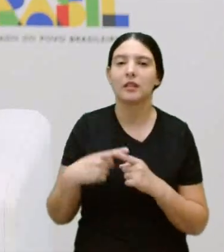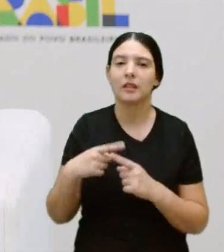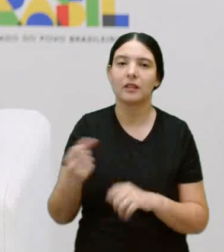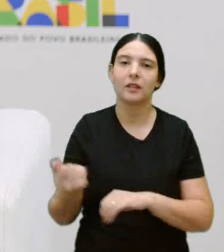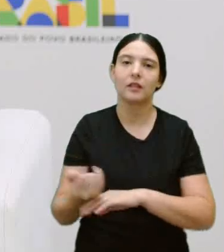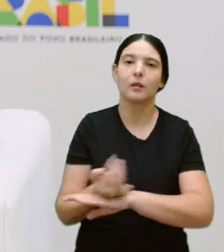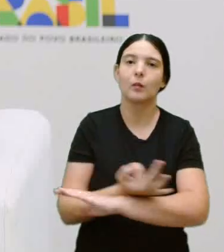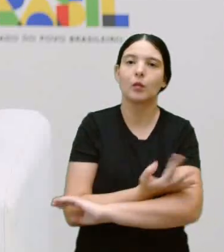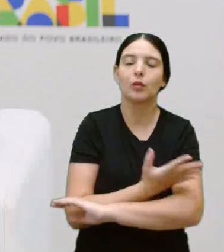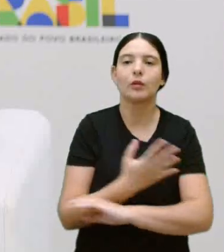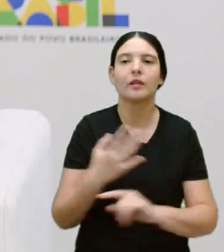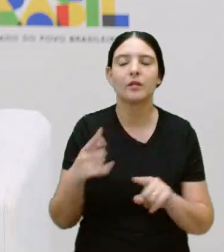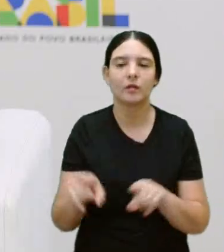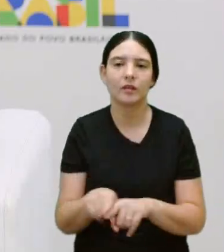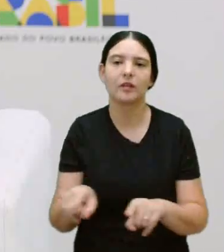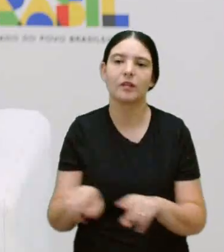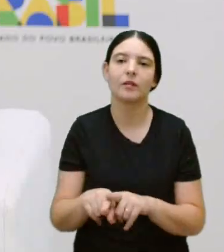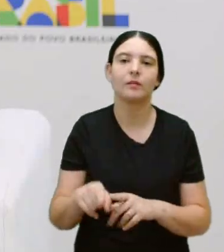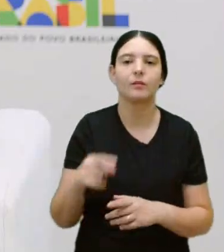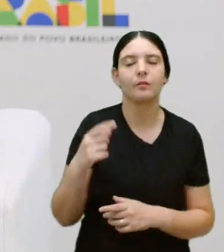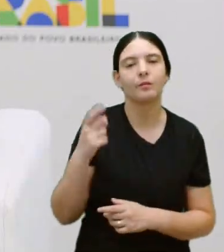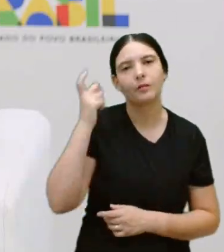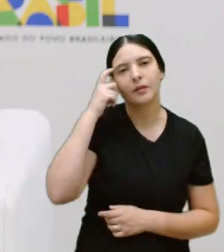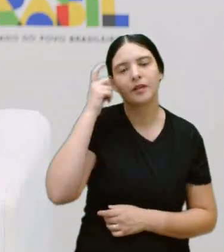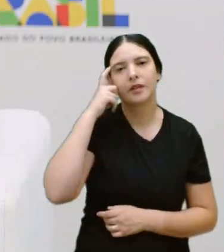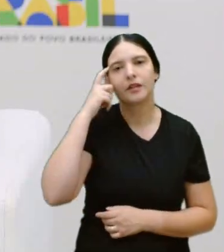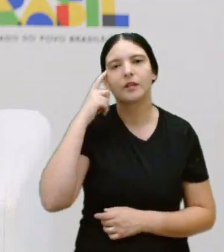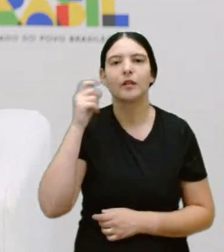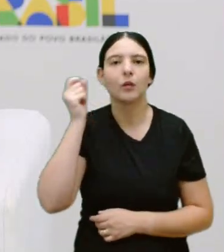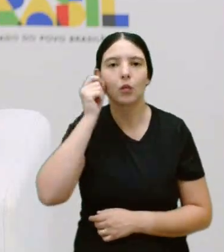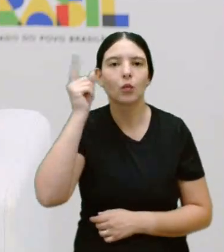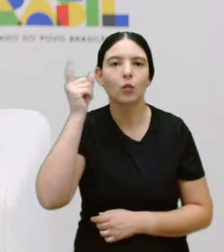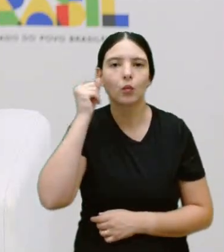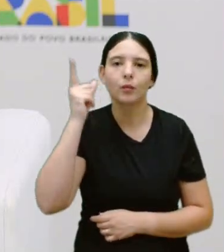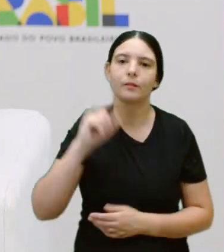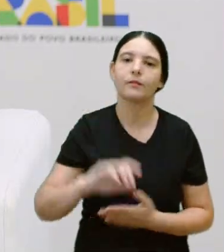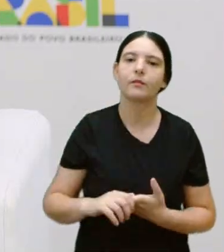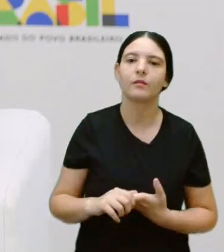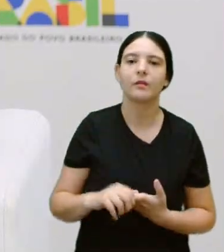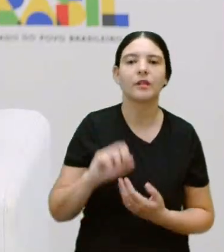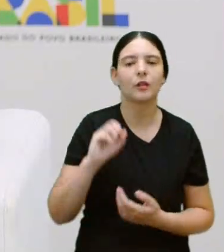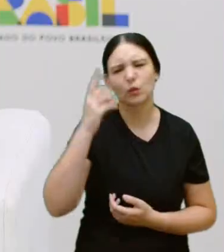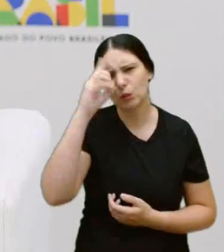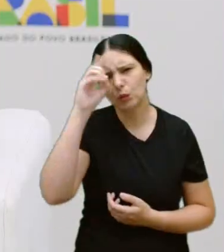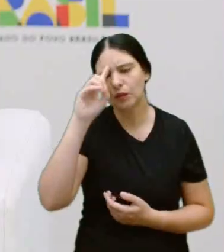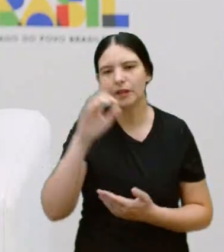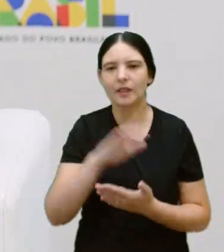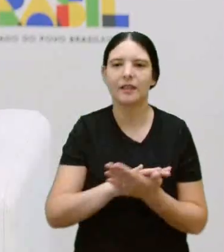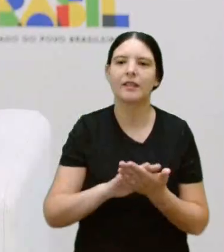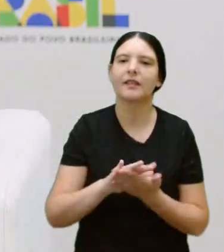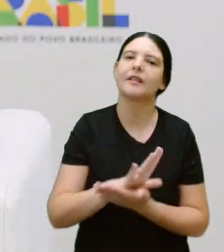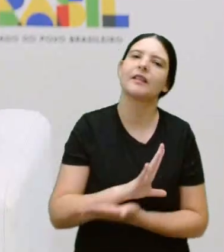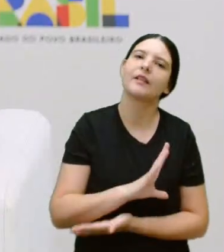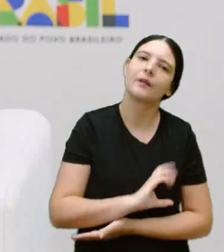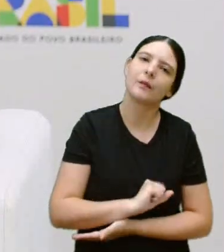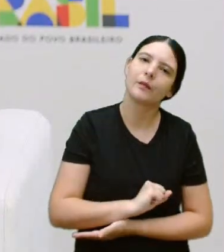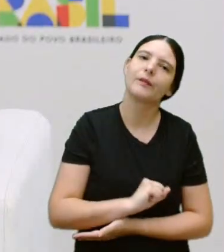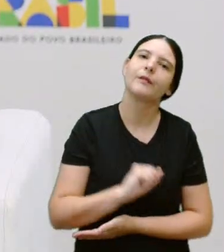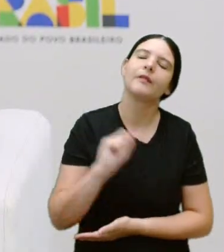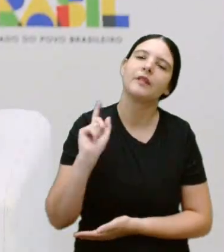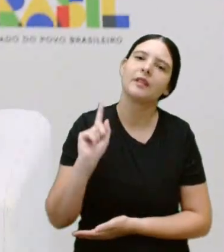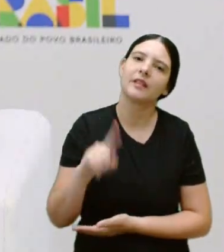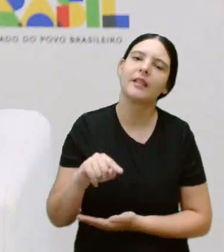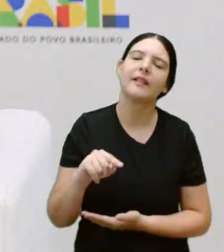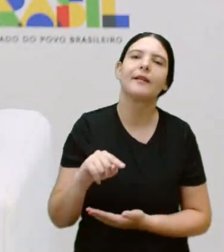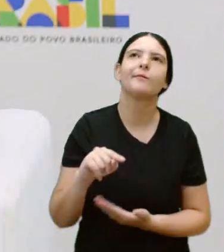mais pensando os elementos da cultura, sem dúvida nenhuma, o amor, ele é alguma coisa que ela é